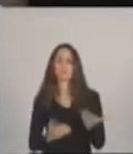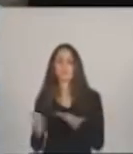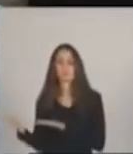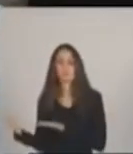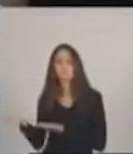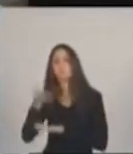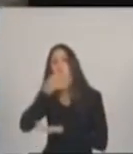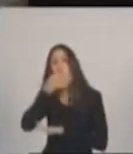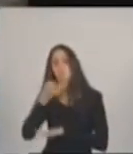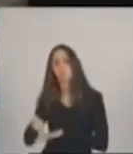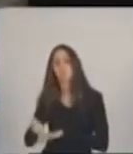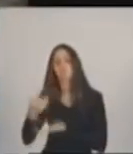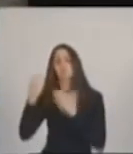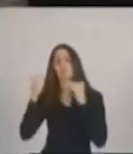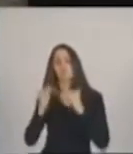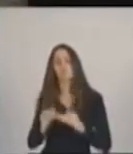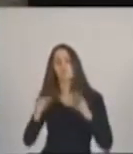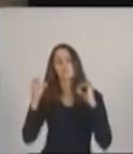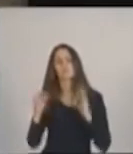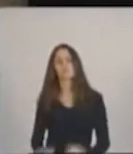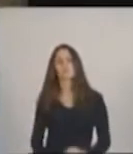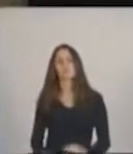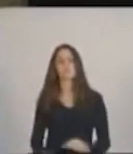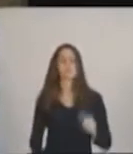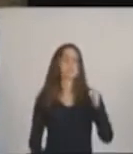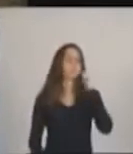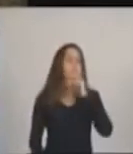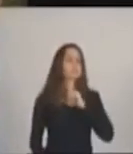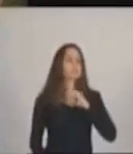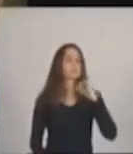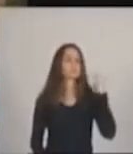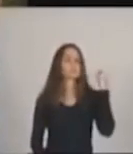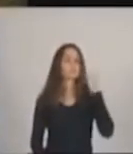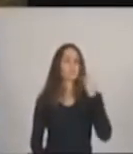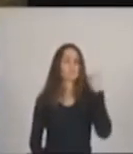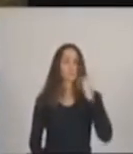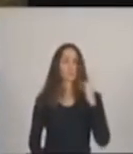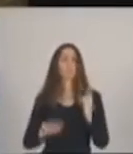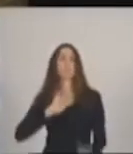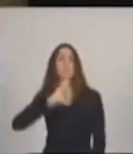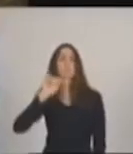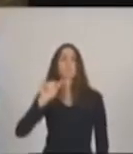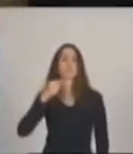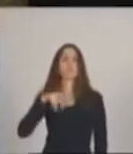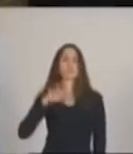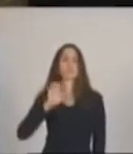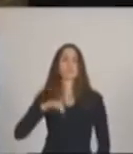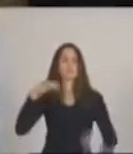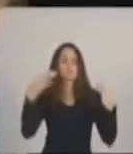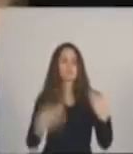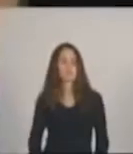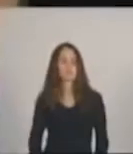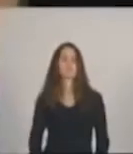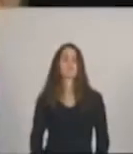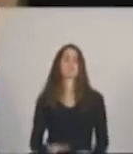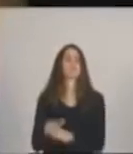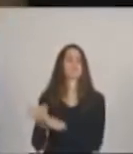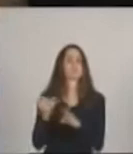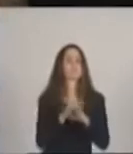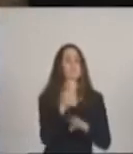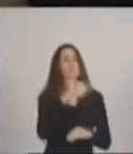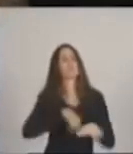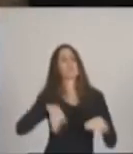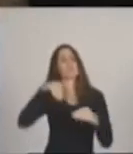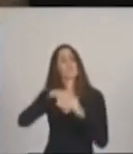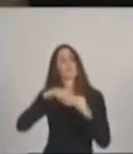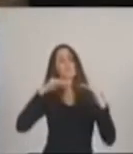sua manifestação é correta, mas a deputada Janete e o deputado Rafael foram muito corretos. Nós queremos votar pela